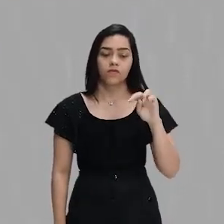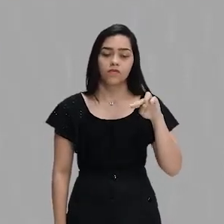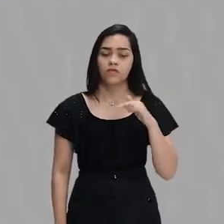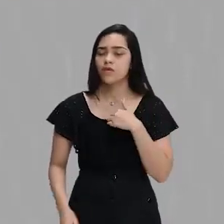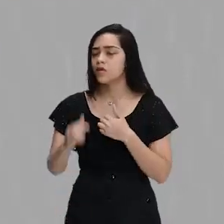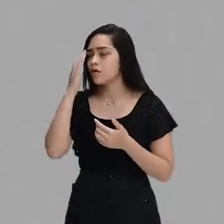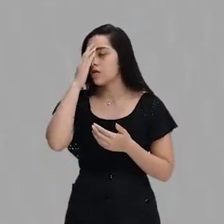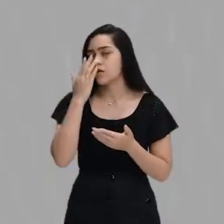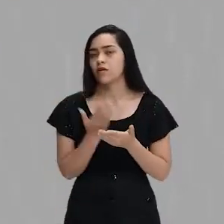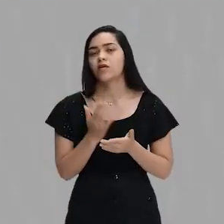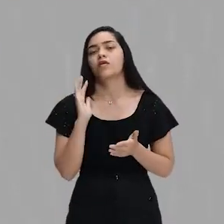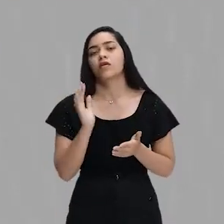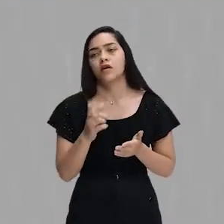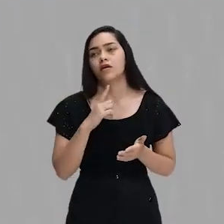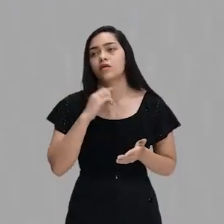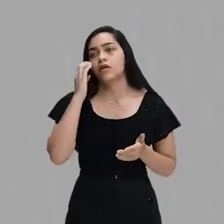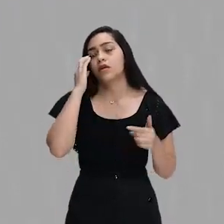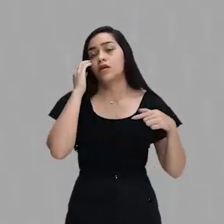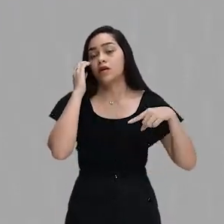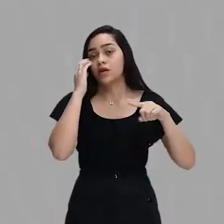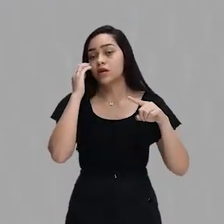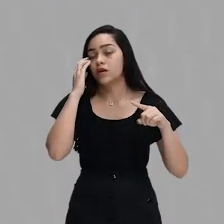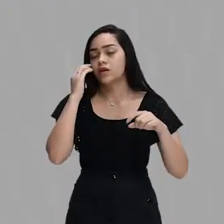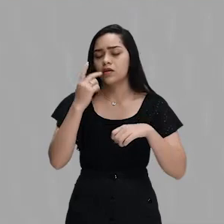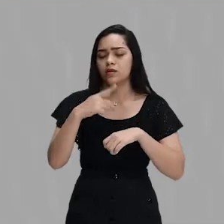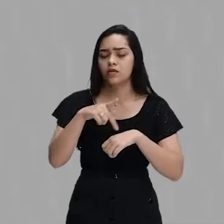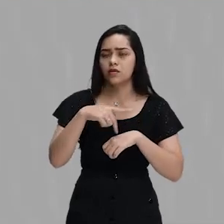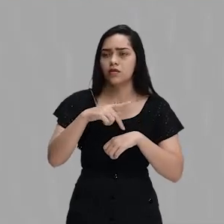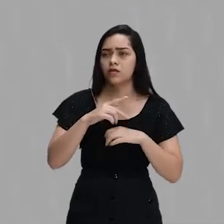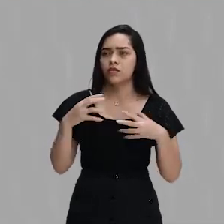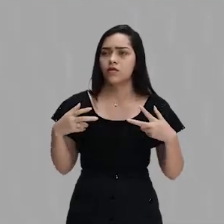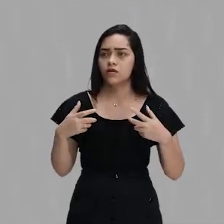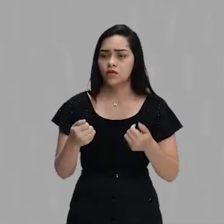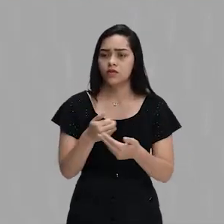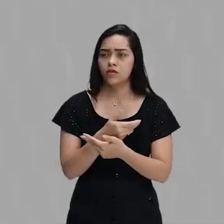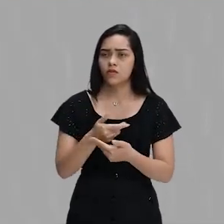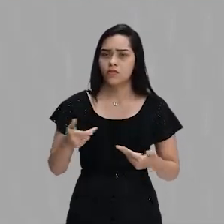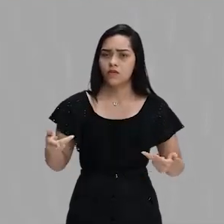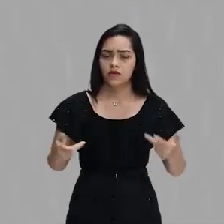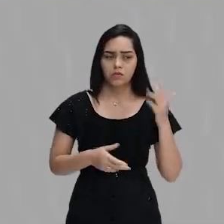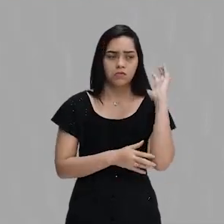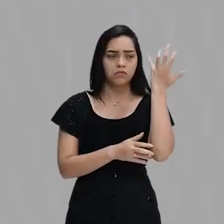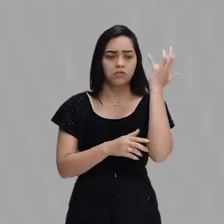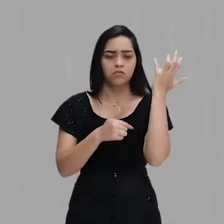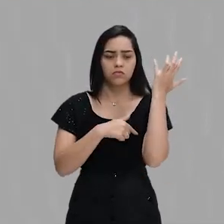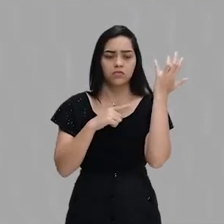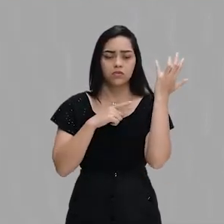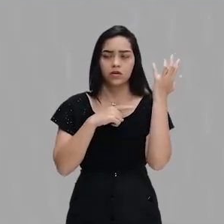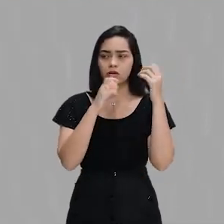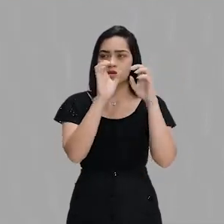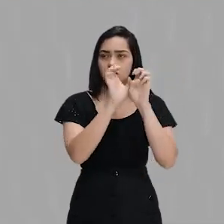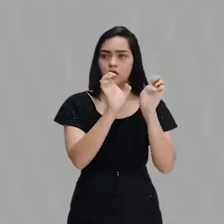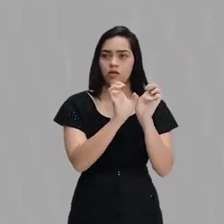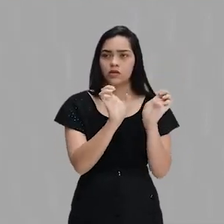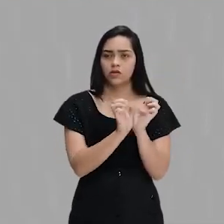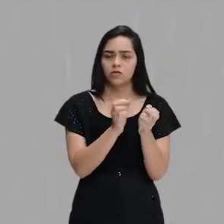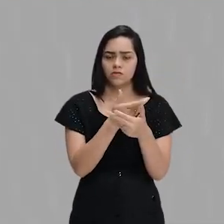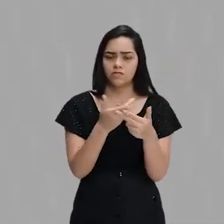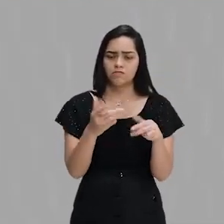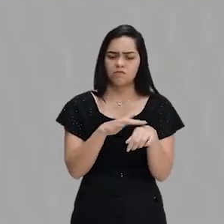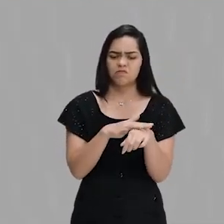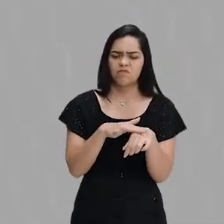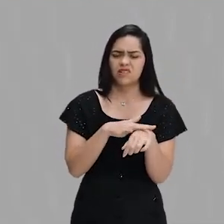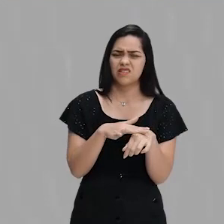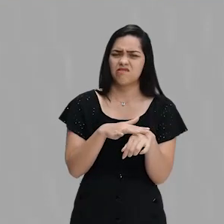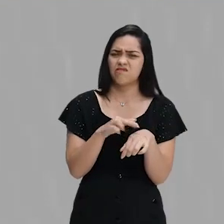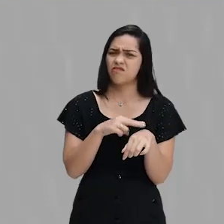que todo mundo aqui já deve ter ido passear num parque, percebeu que no tronco de muitas árvores tinha essa estrutura aqui, com a cor meio que